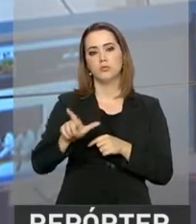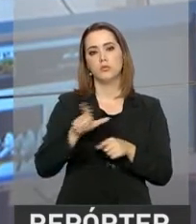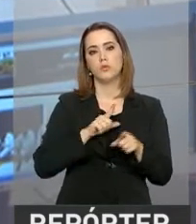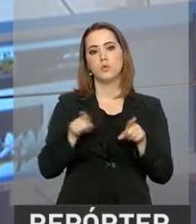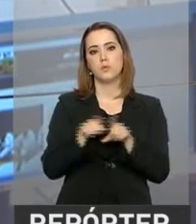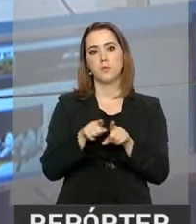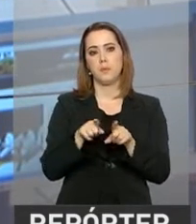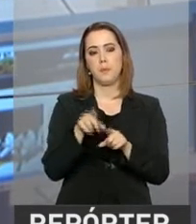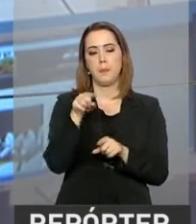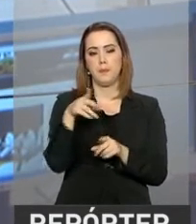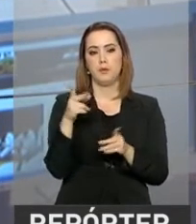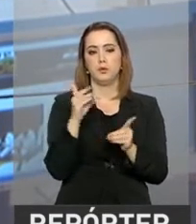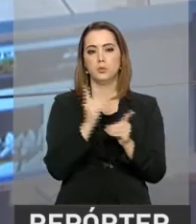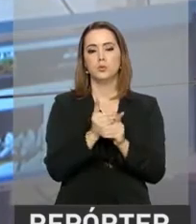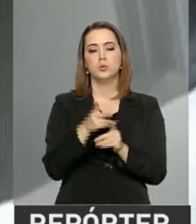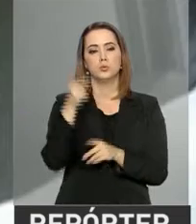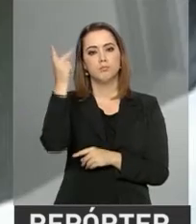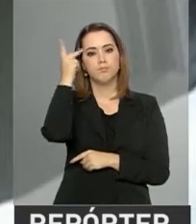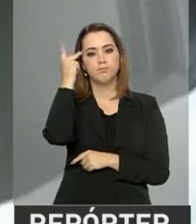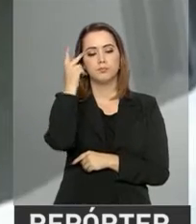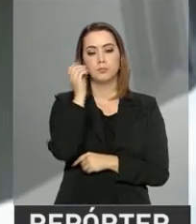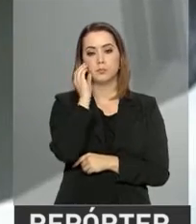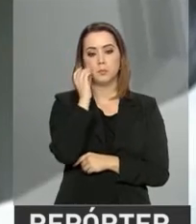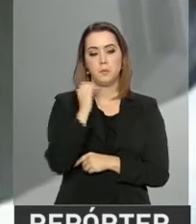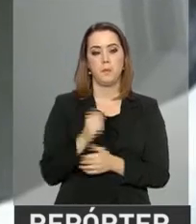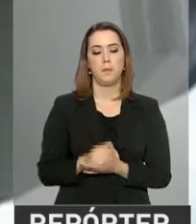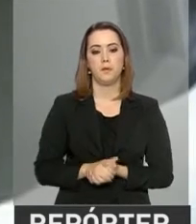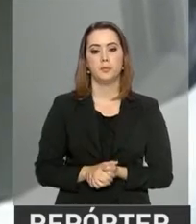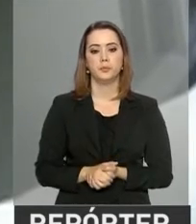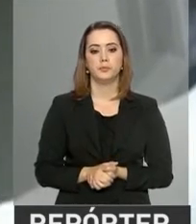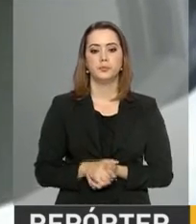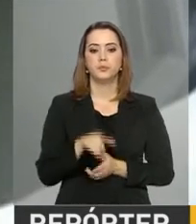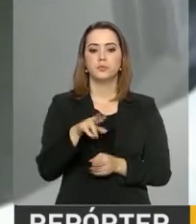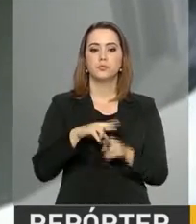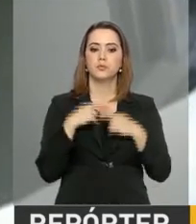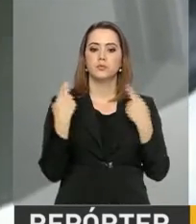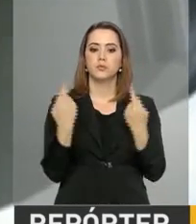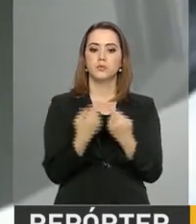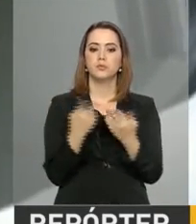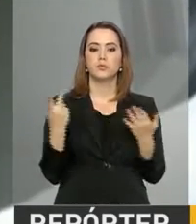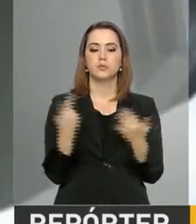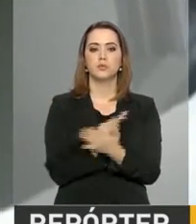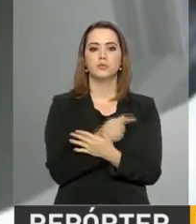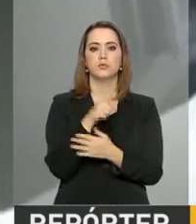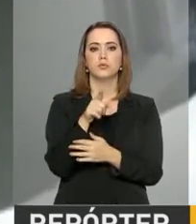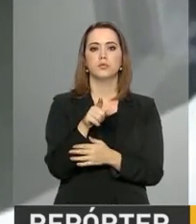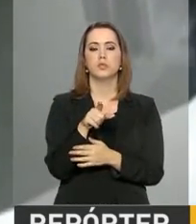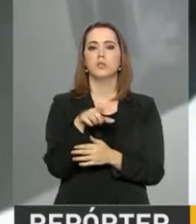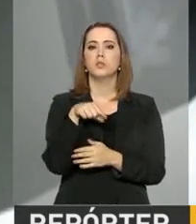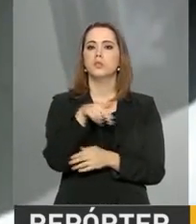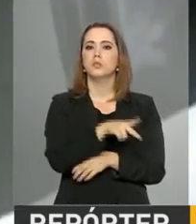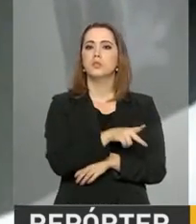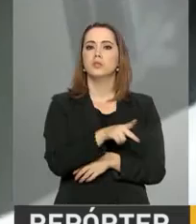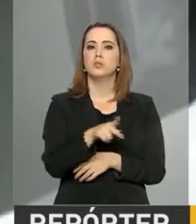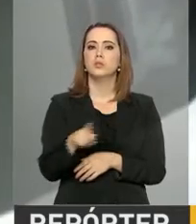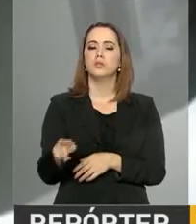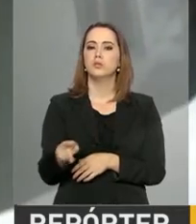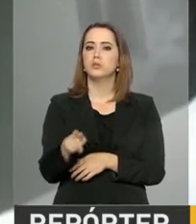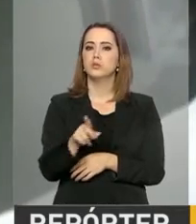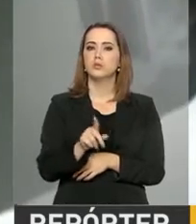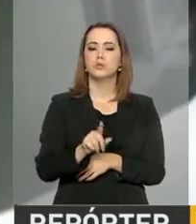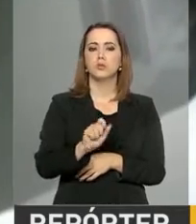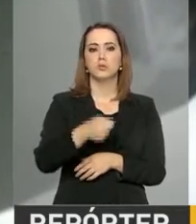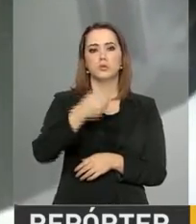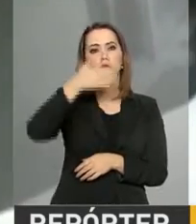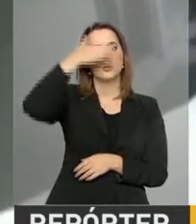traz as informações para a gente. A reunião acontece no escritório da Presidência da República, na Avenida Paulista, e o encontro